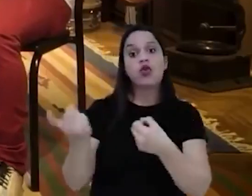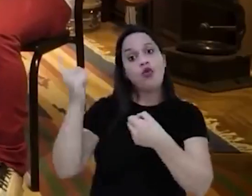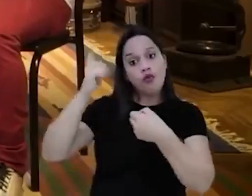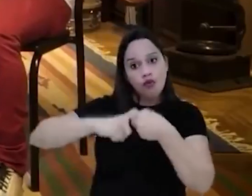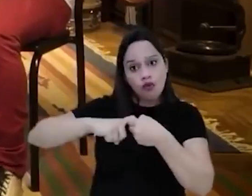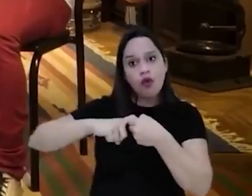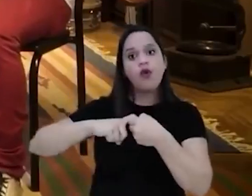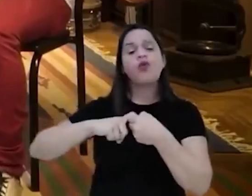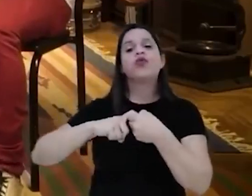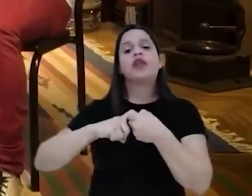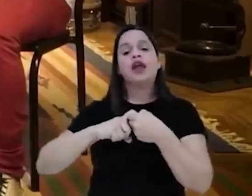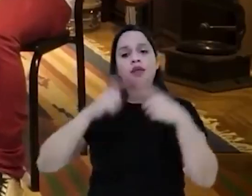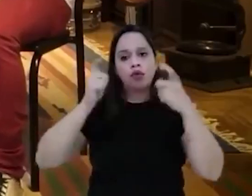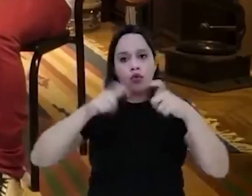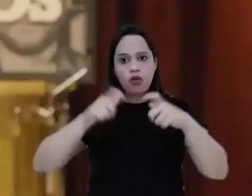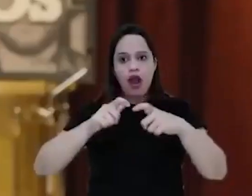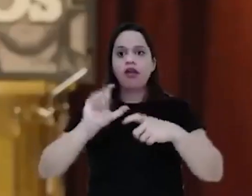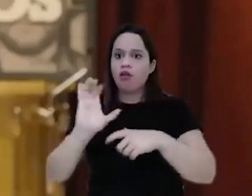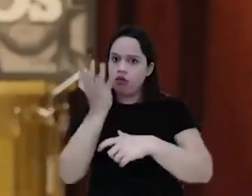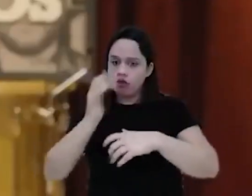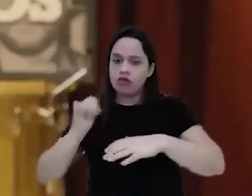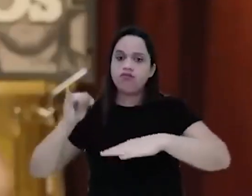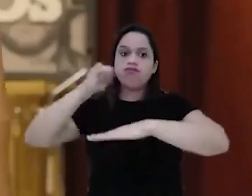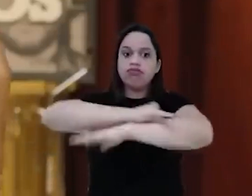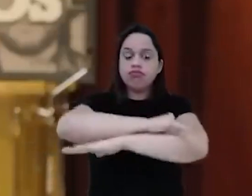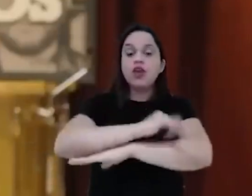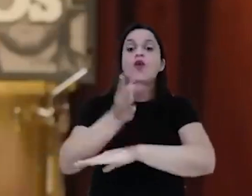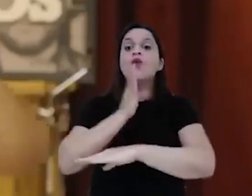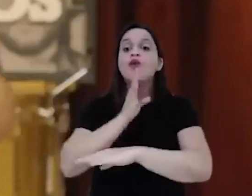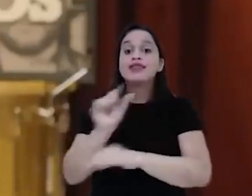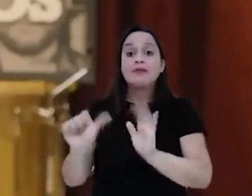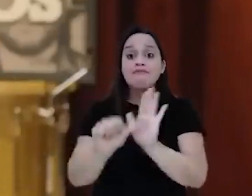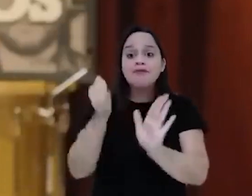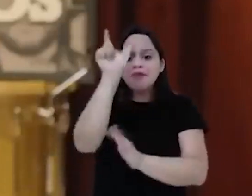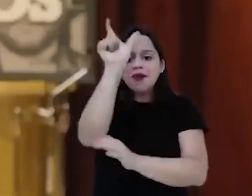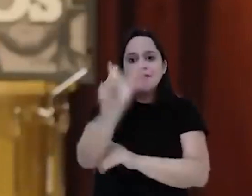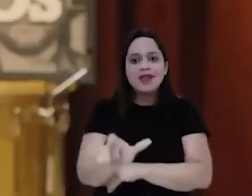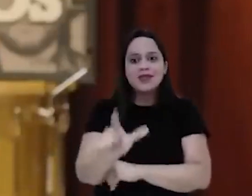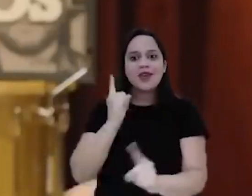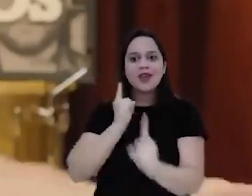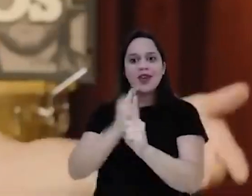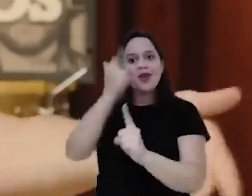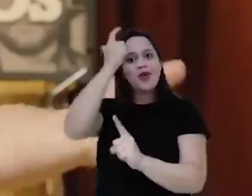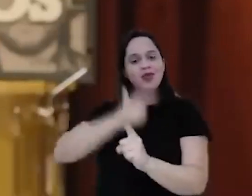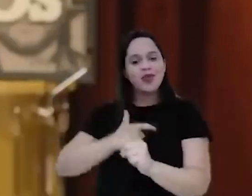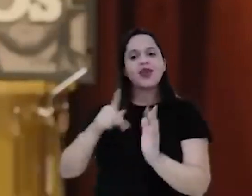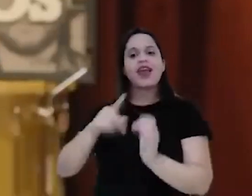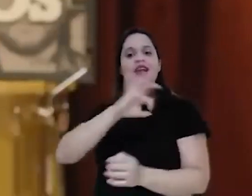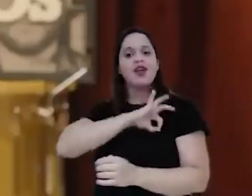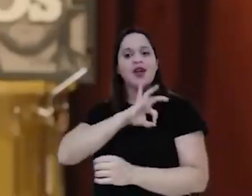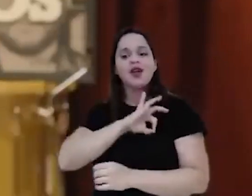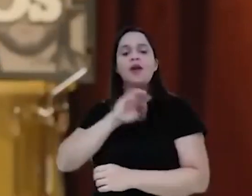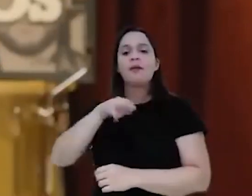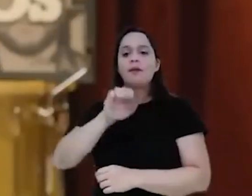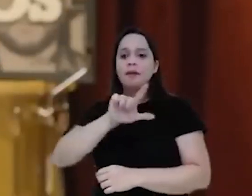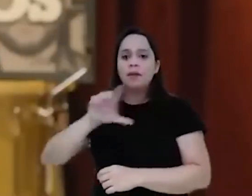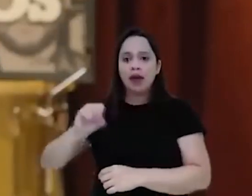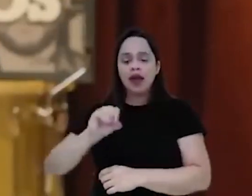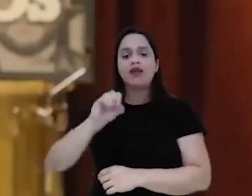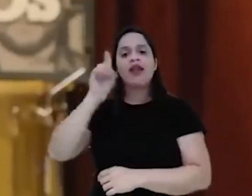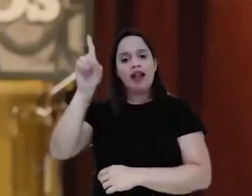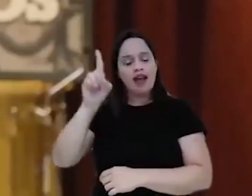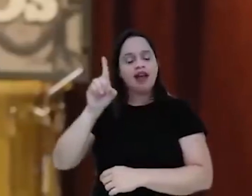quando eu voltei para para montanha que eu conhecia a primeira pessoa que me achou na força junto Nelson da polícia